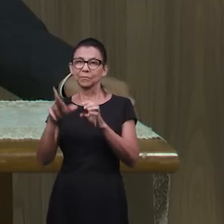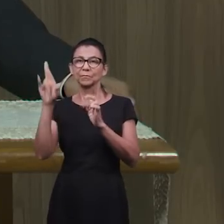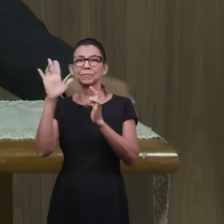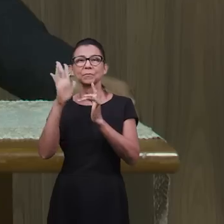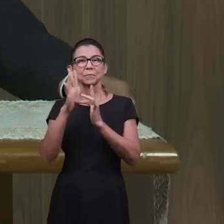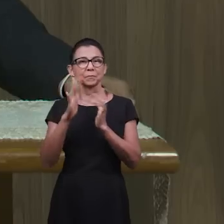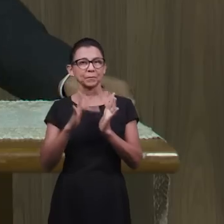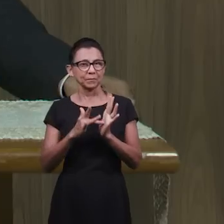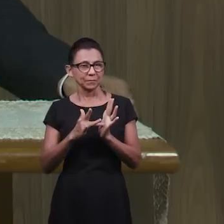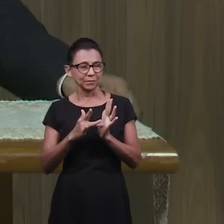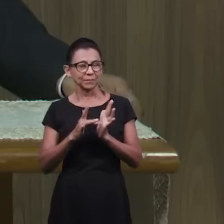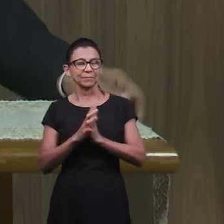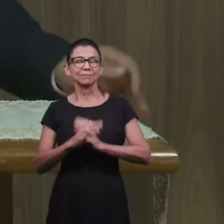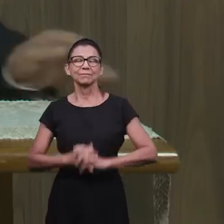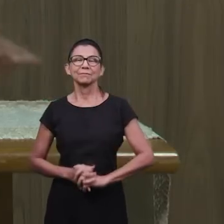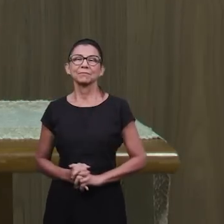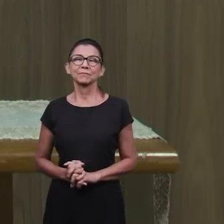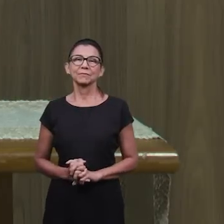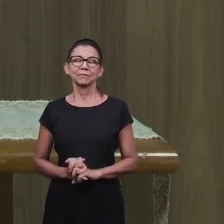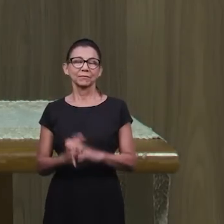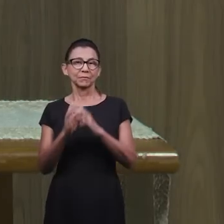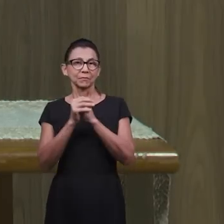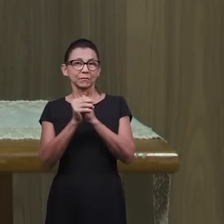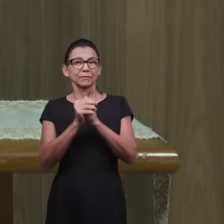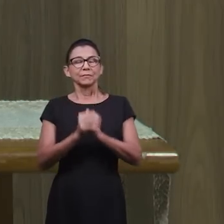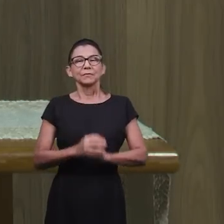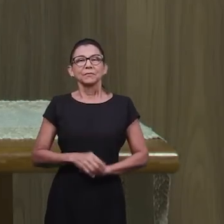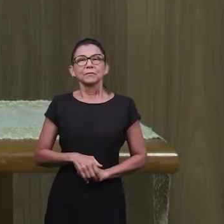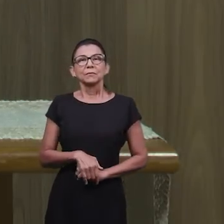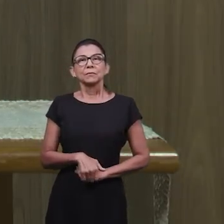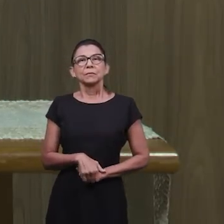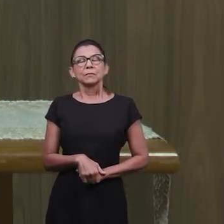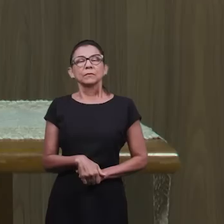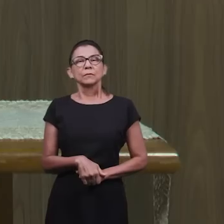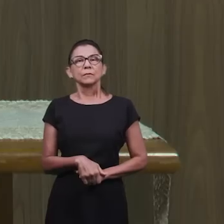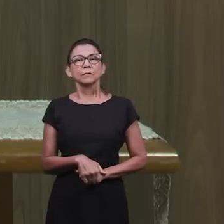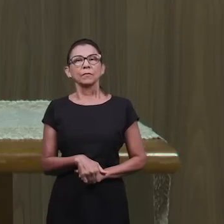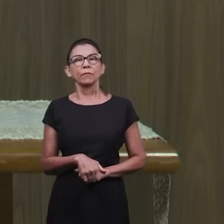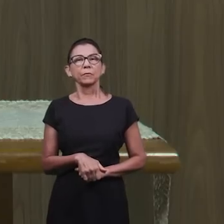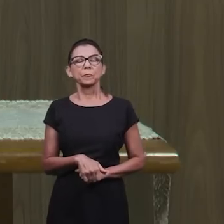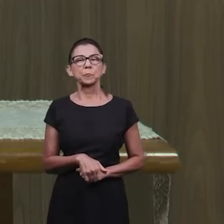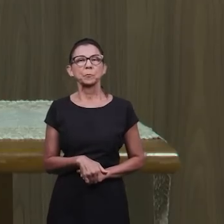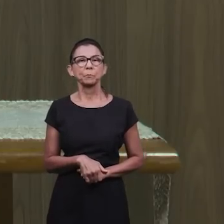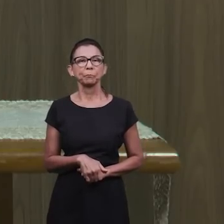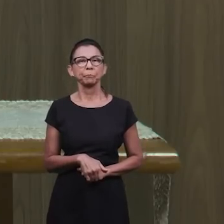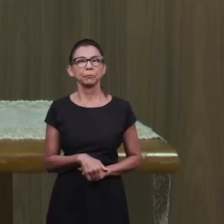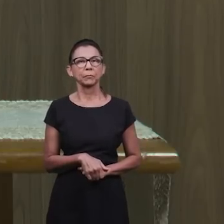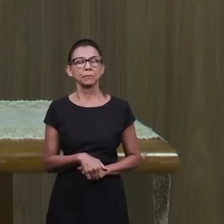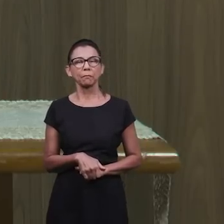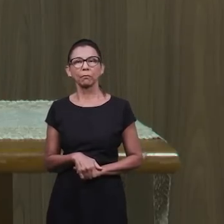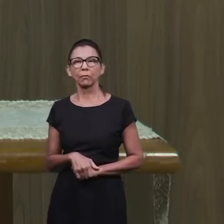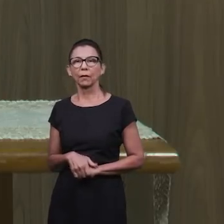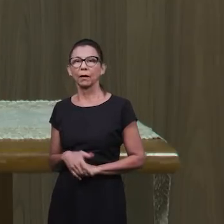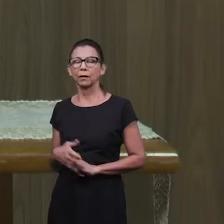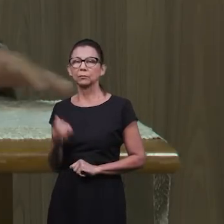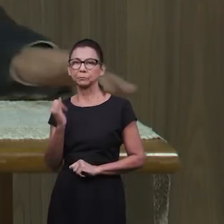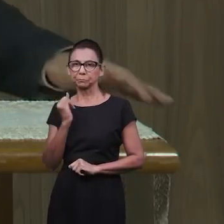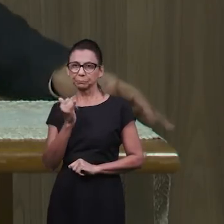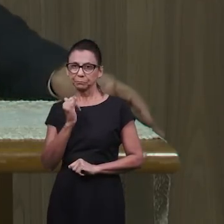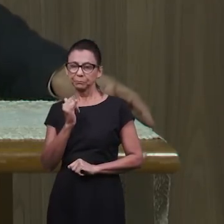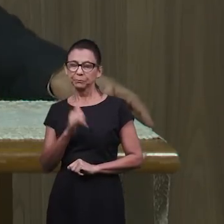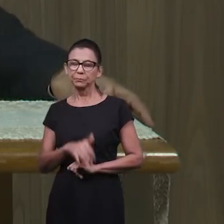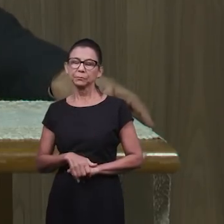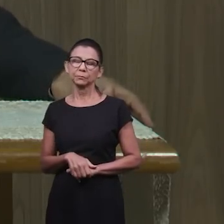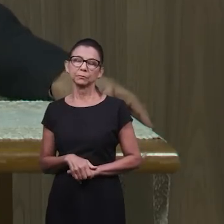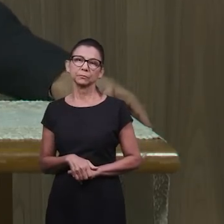do Senhor Jesus. Amém? Nós estamos encerrando e gostaríamos aqui ainda de dar alguns